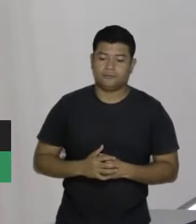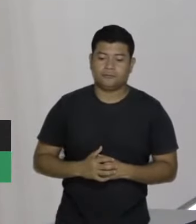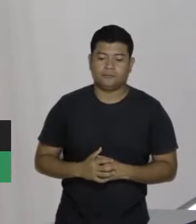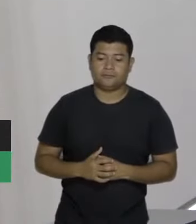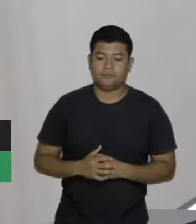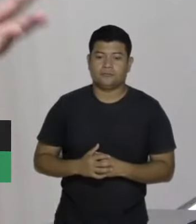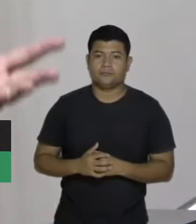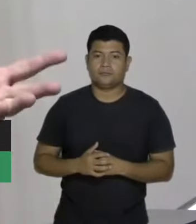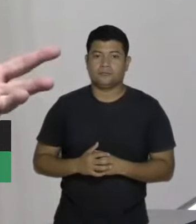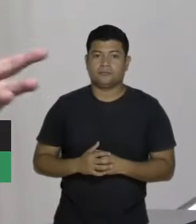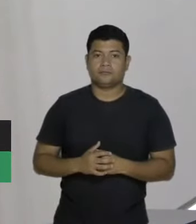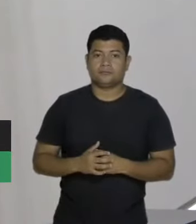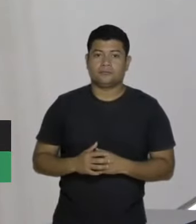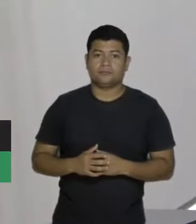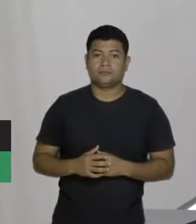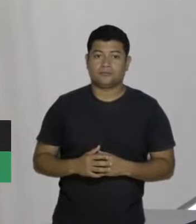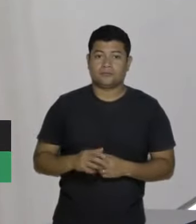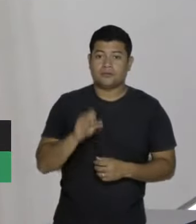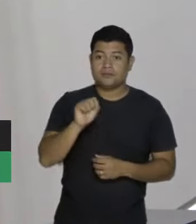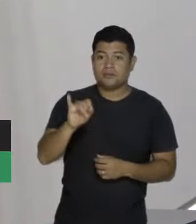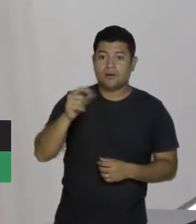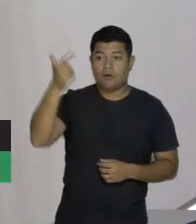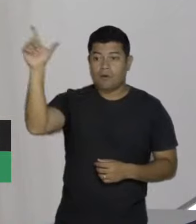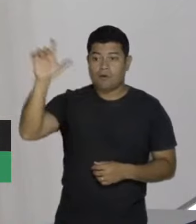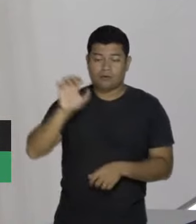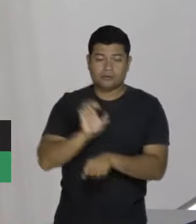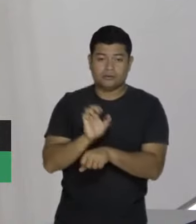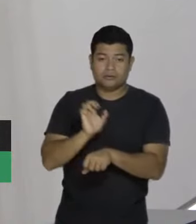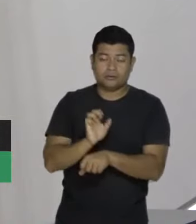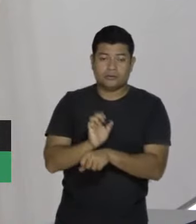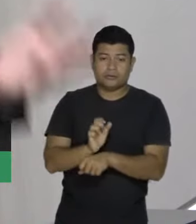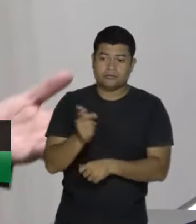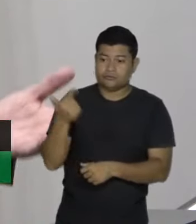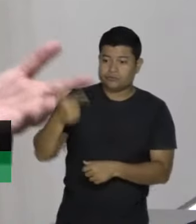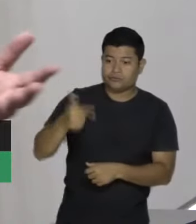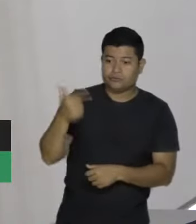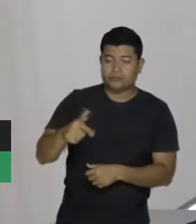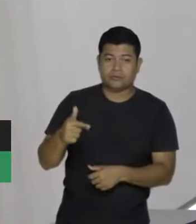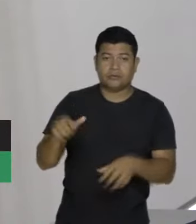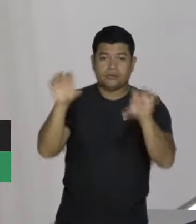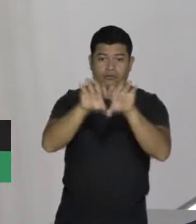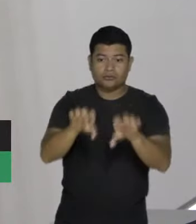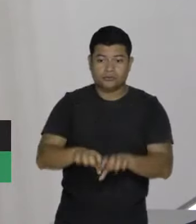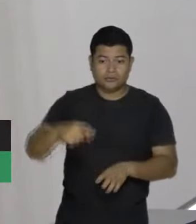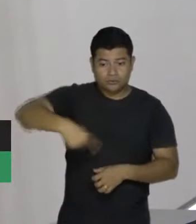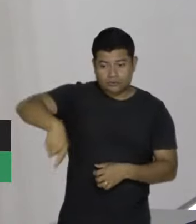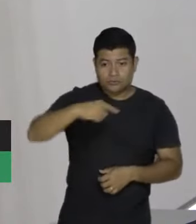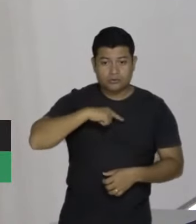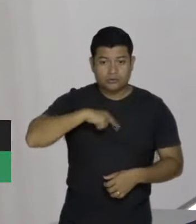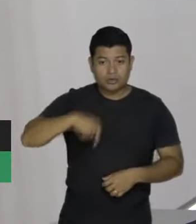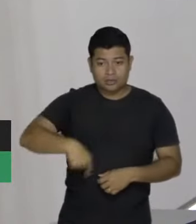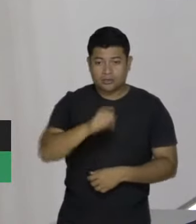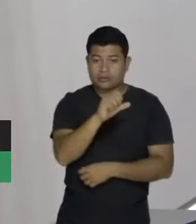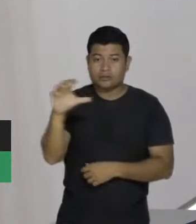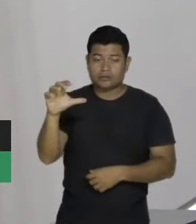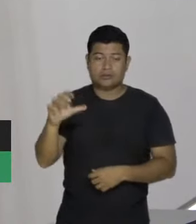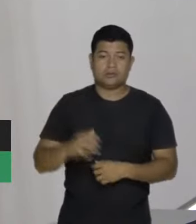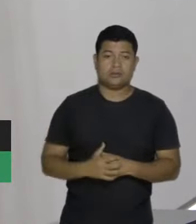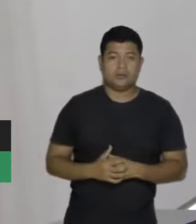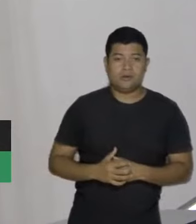acontecer. Fosse um Estado que não tiver ou a estrutura que Santa Catarina